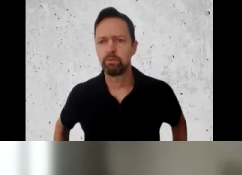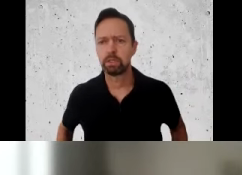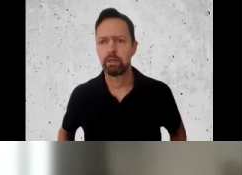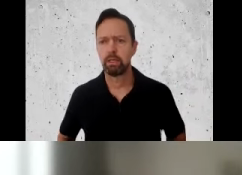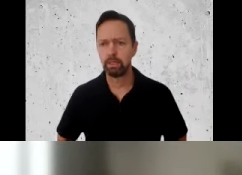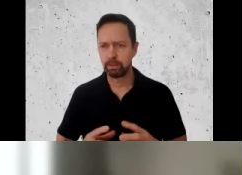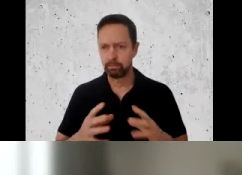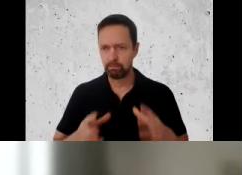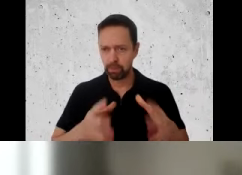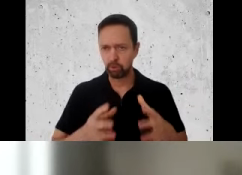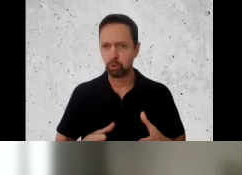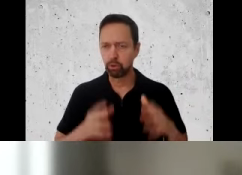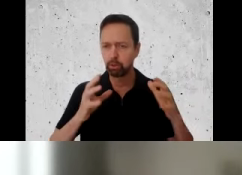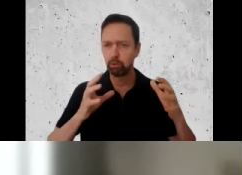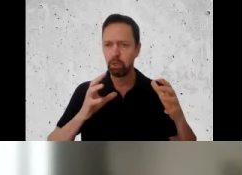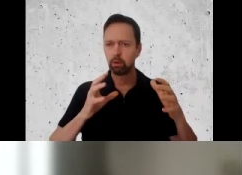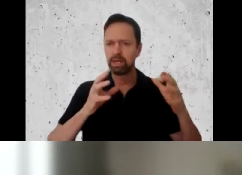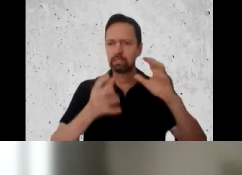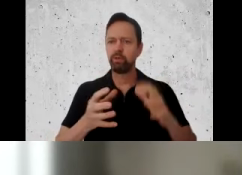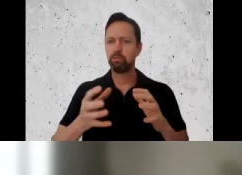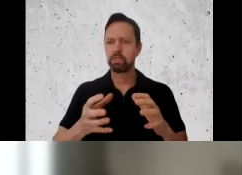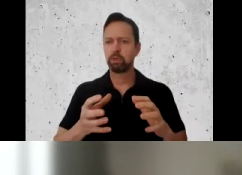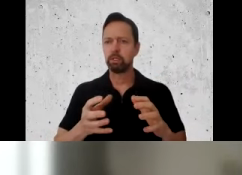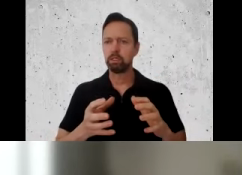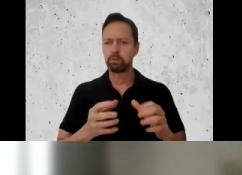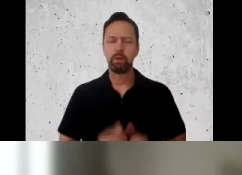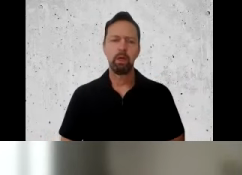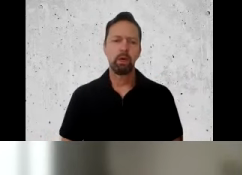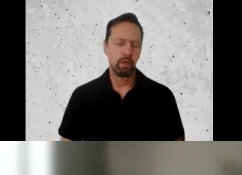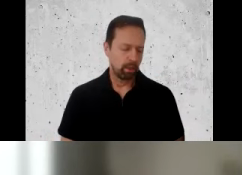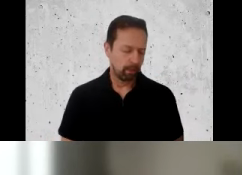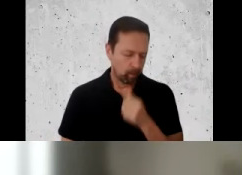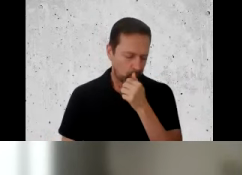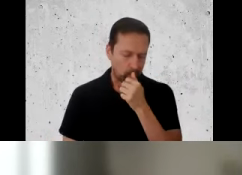do ponto de vista microeconômico, como é que as firmas se organizam.